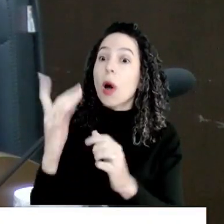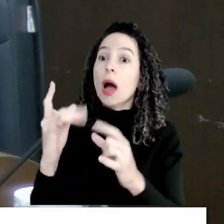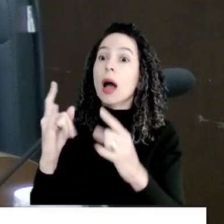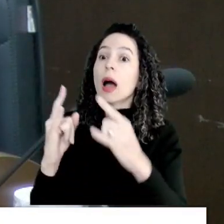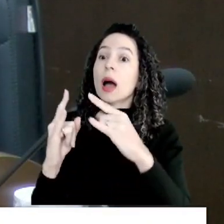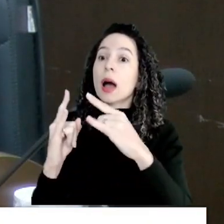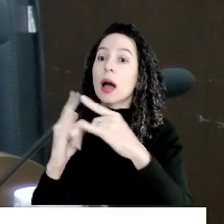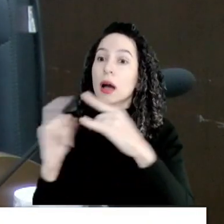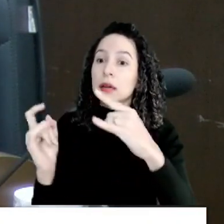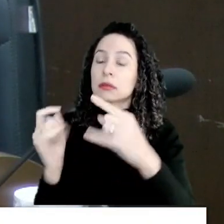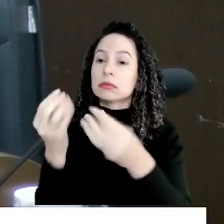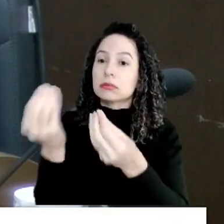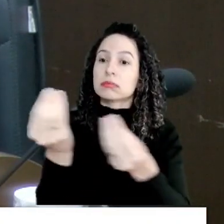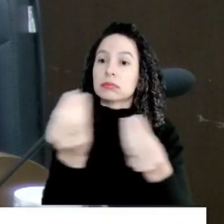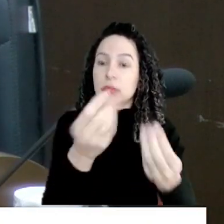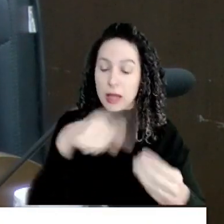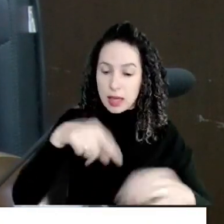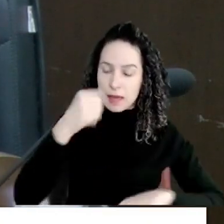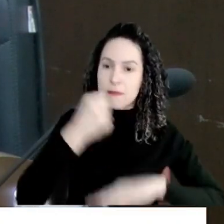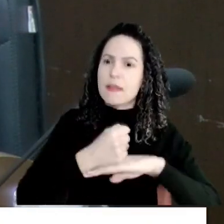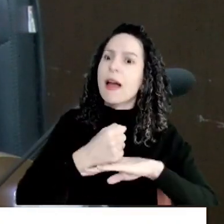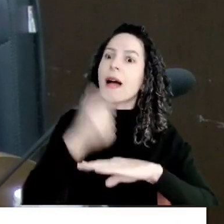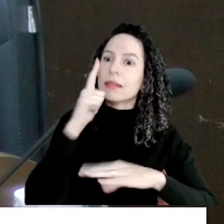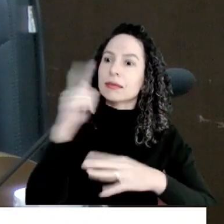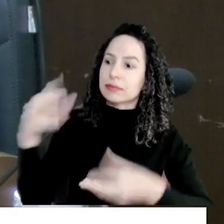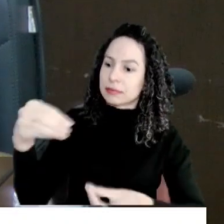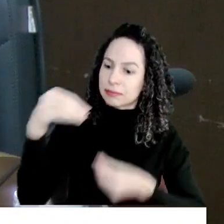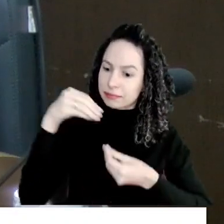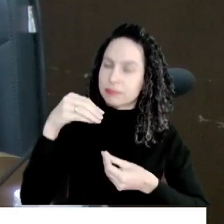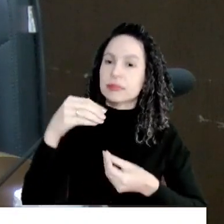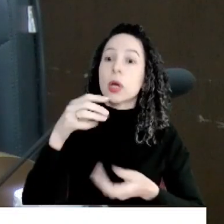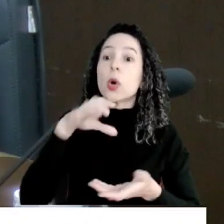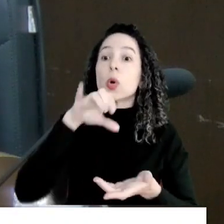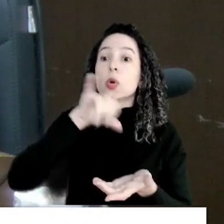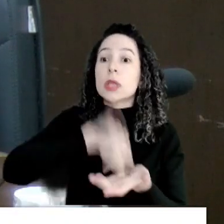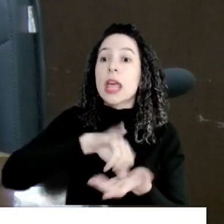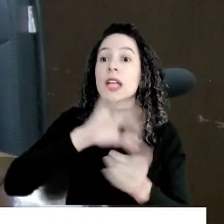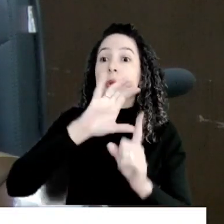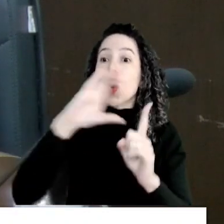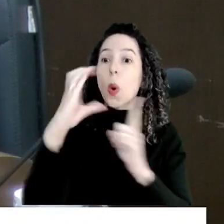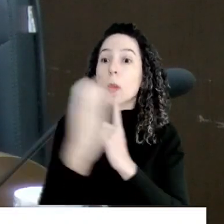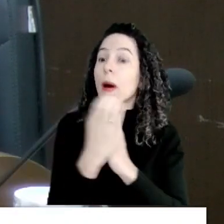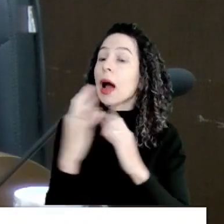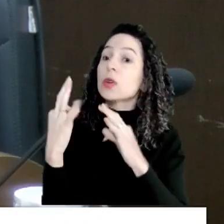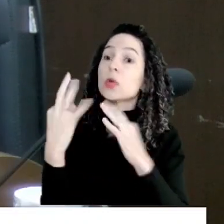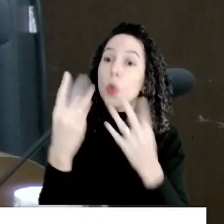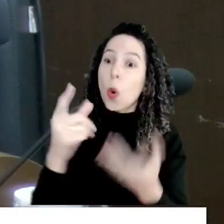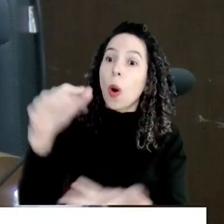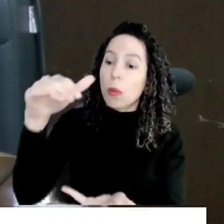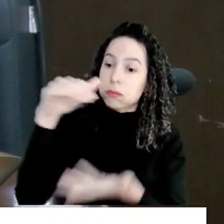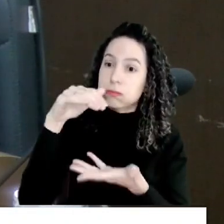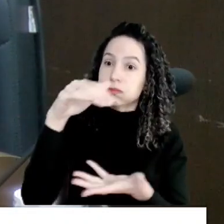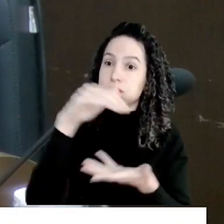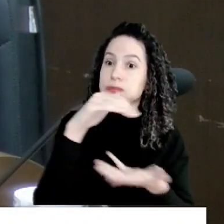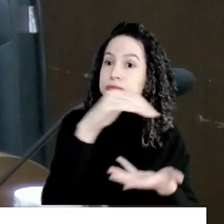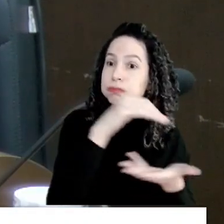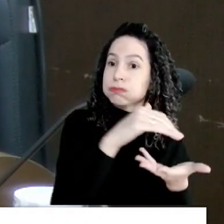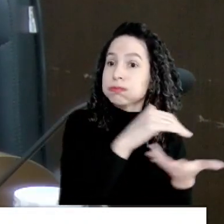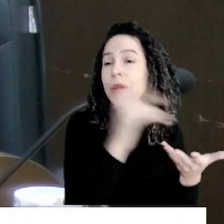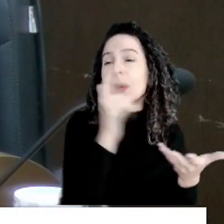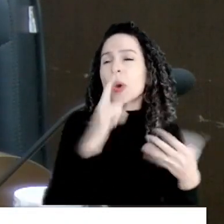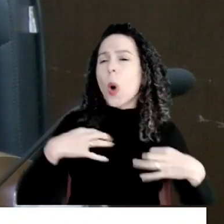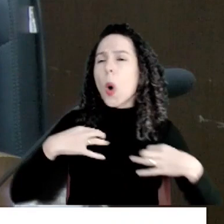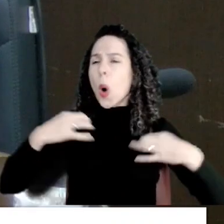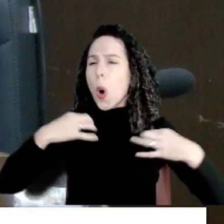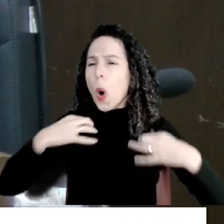Franca foi prestigiada, os centros comunitários de Franca, todos receberam esses kits, com uniforme,